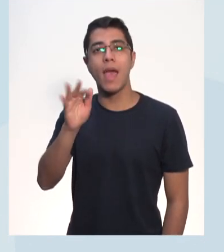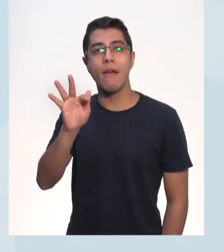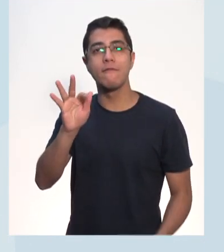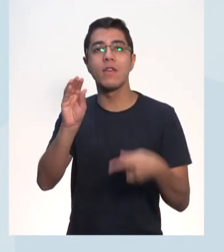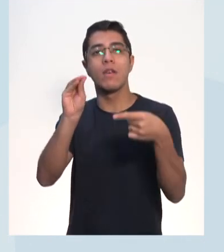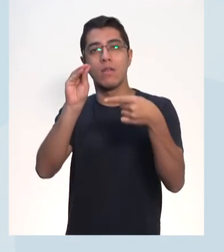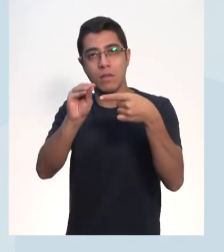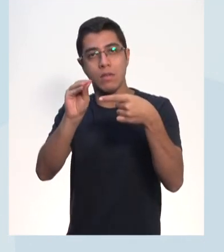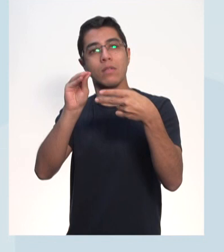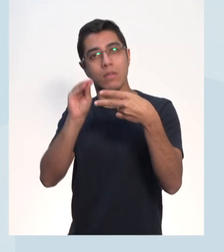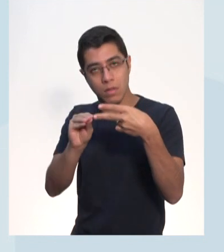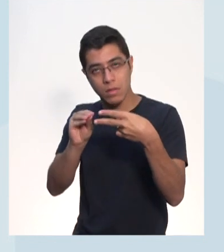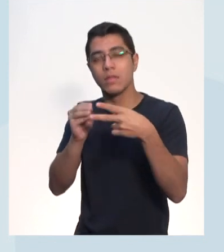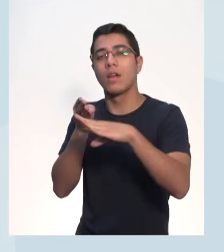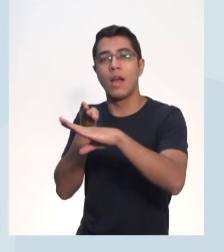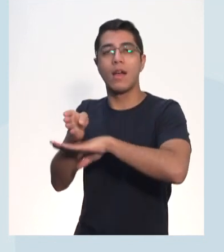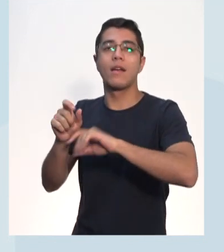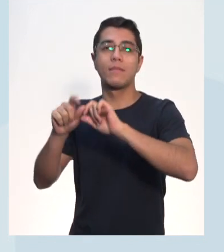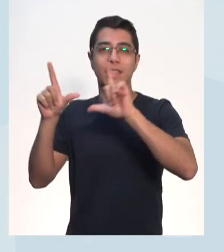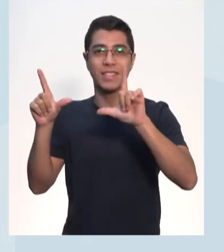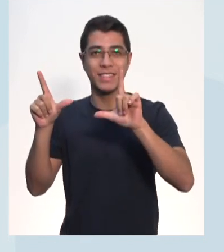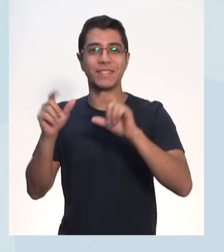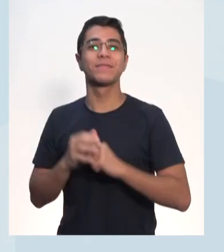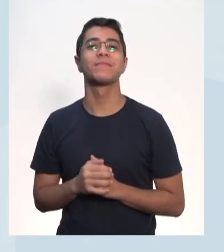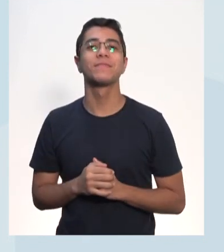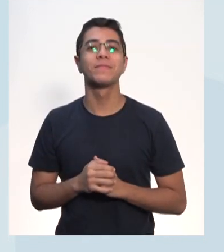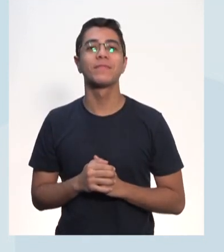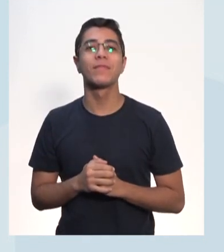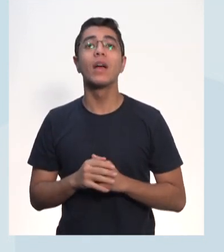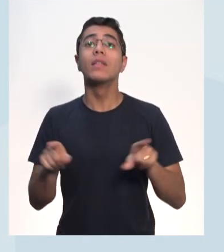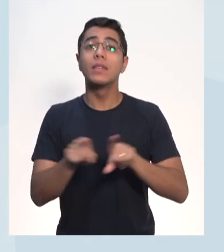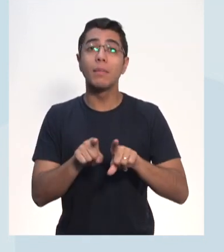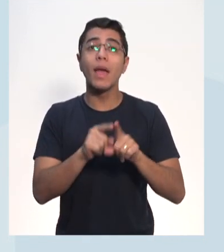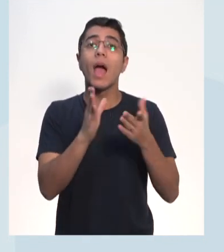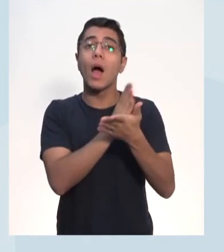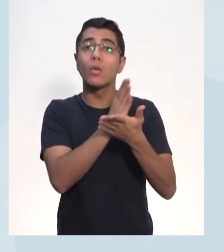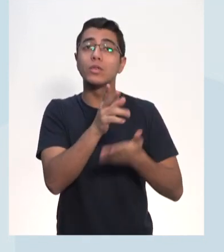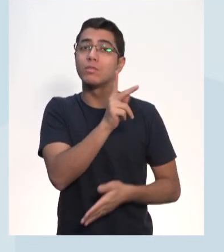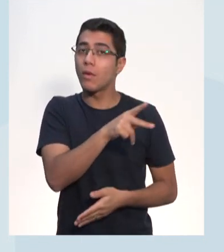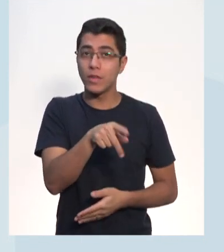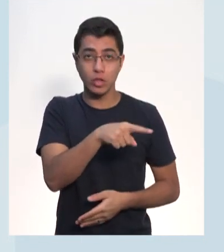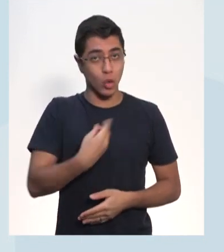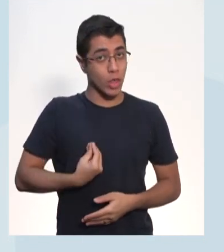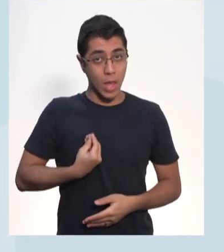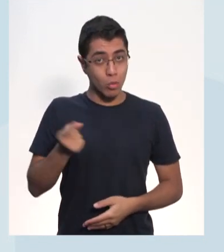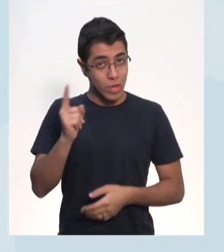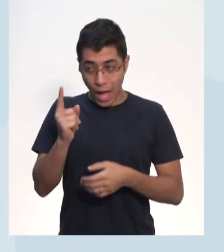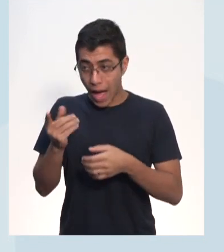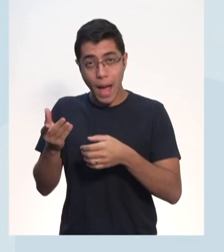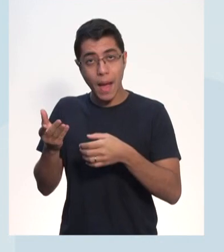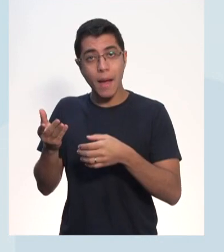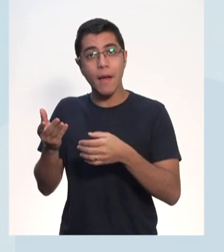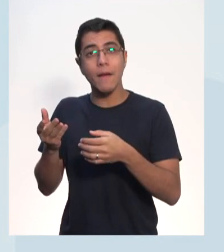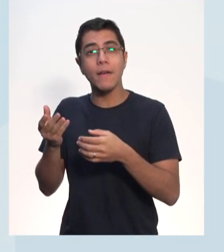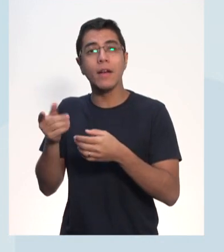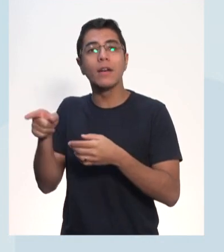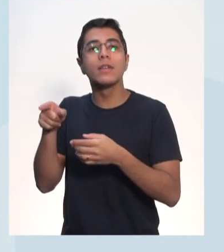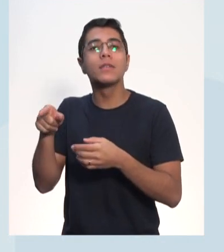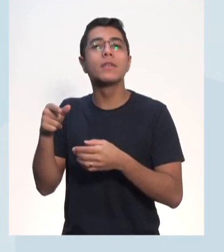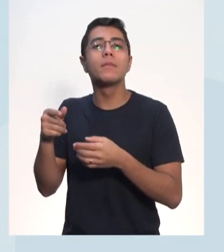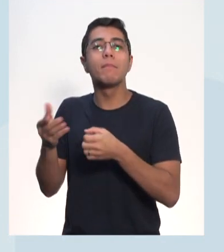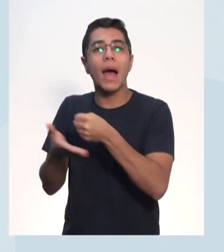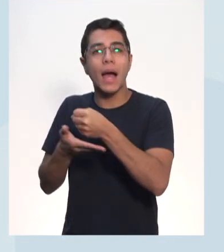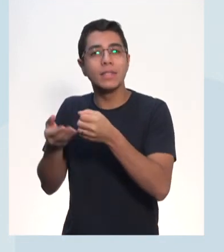base que nós utilizamos, né, eles precisam abrir um chamado para que a gente possa atendê-los da melhor